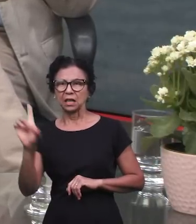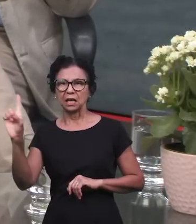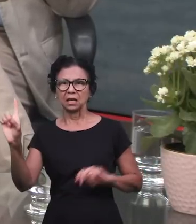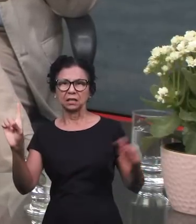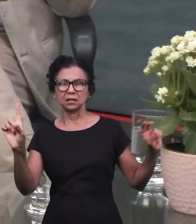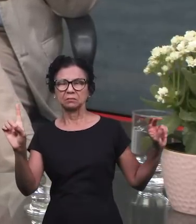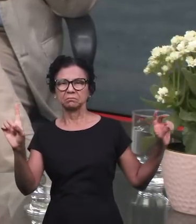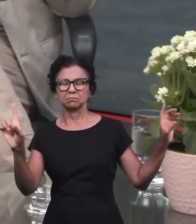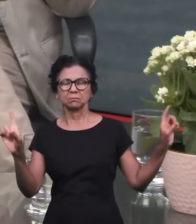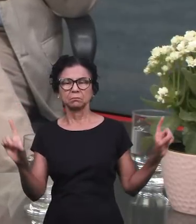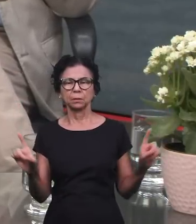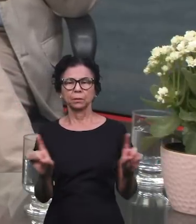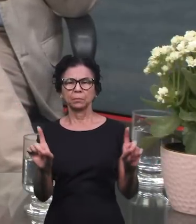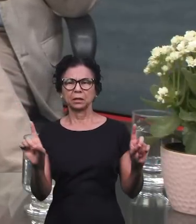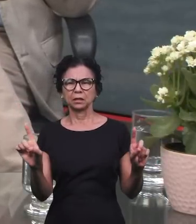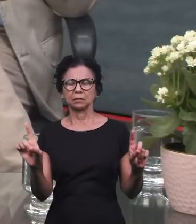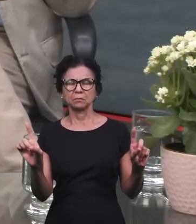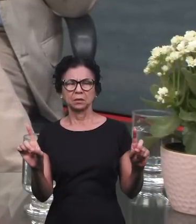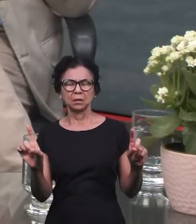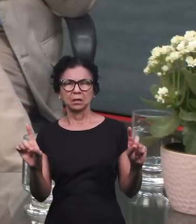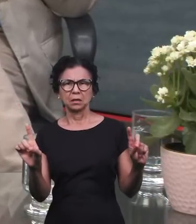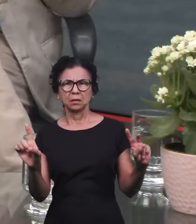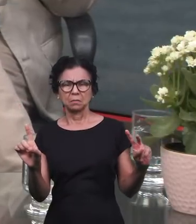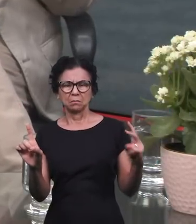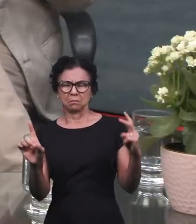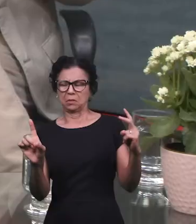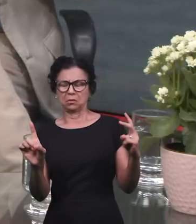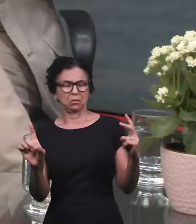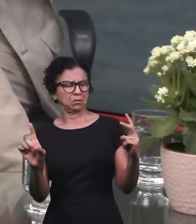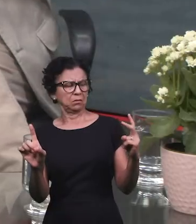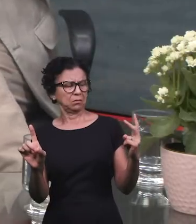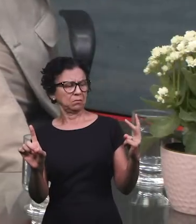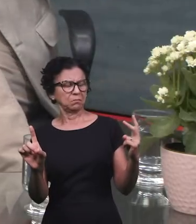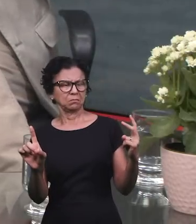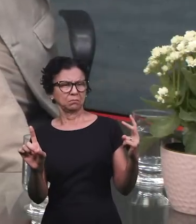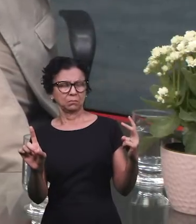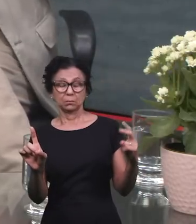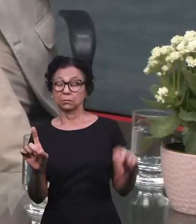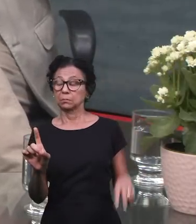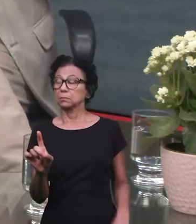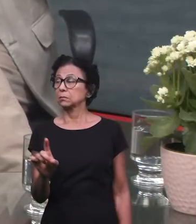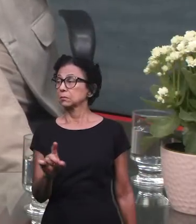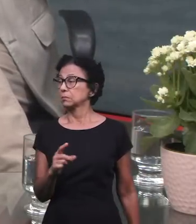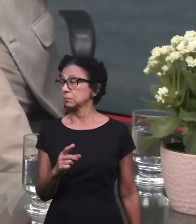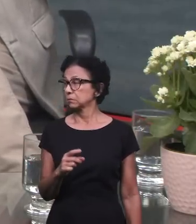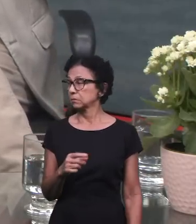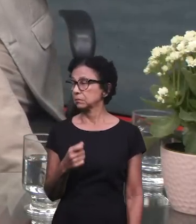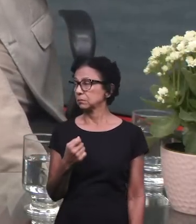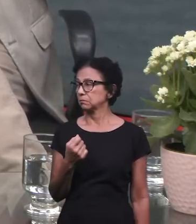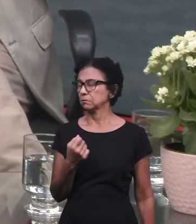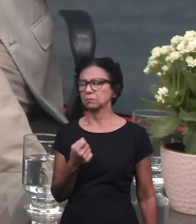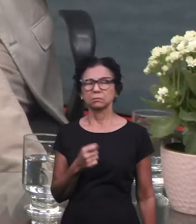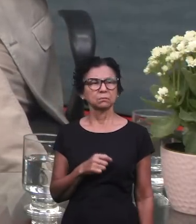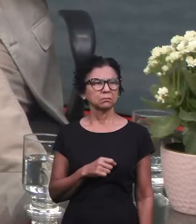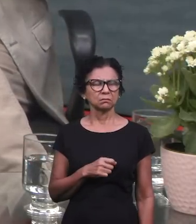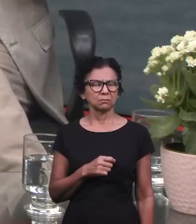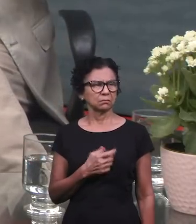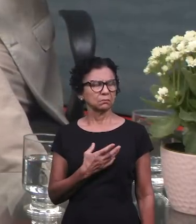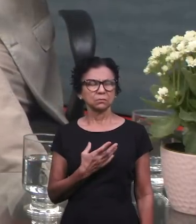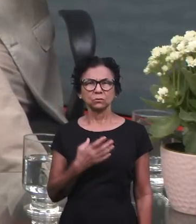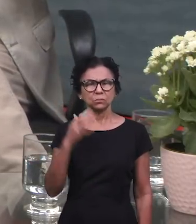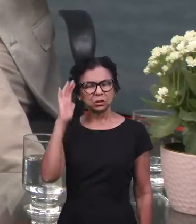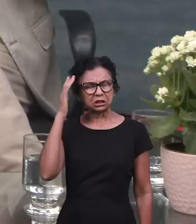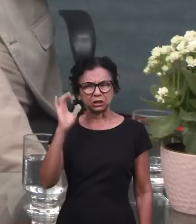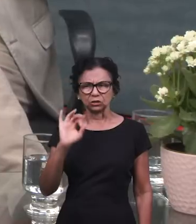tem um problema e tal. Aí eu falei para ela assim, mas vem cá, e é só isso? Parou aí? Né? Não vai haver uma